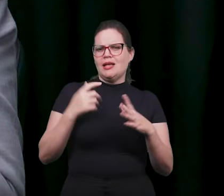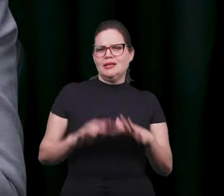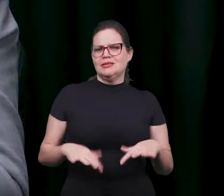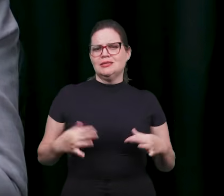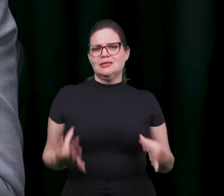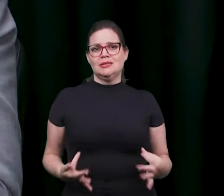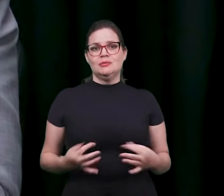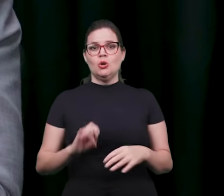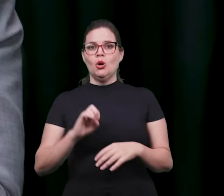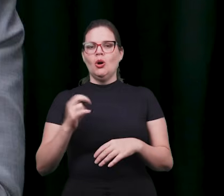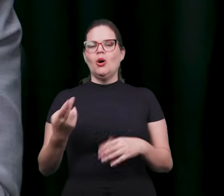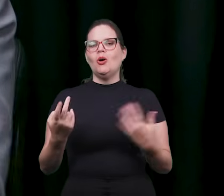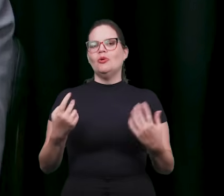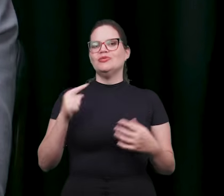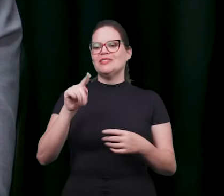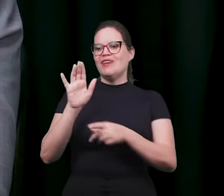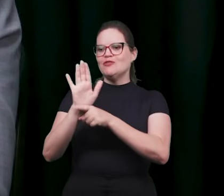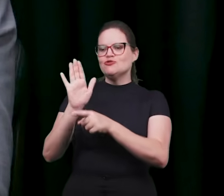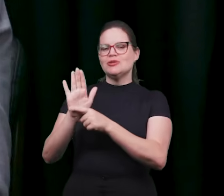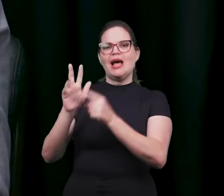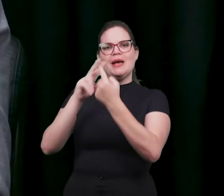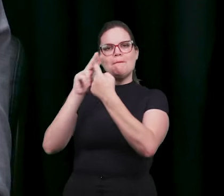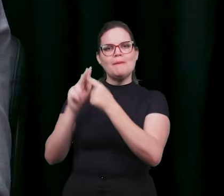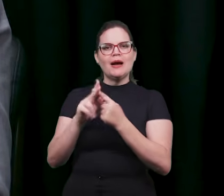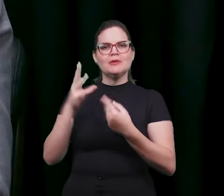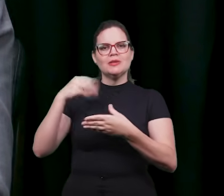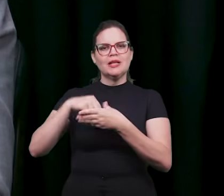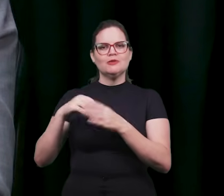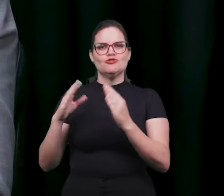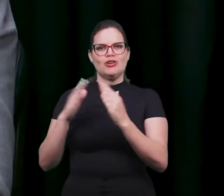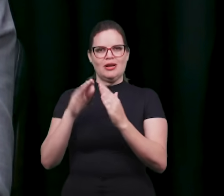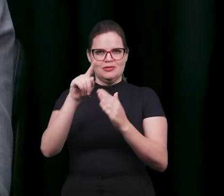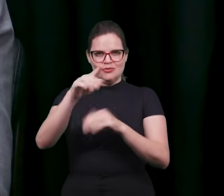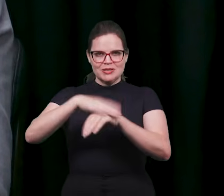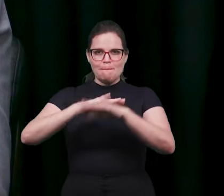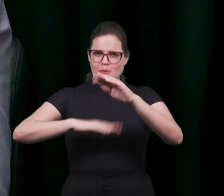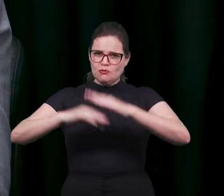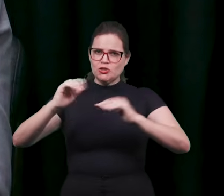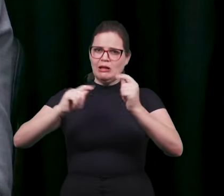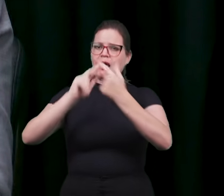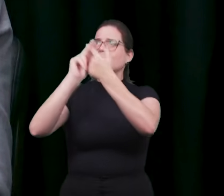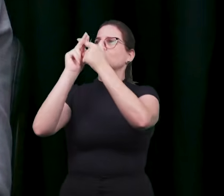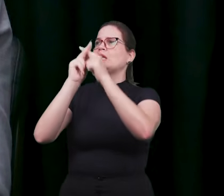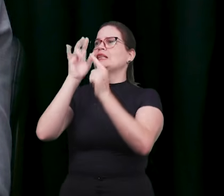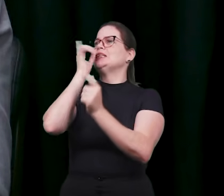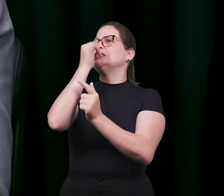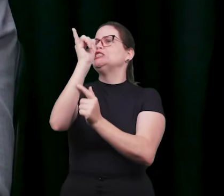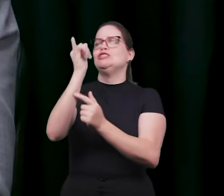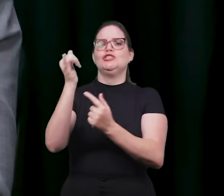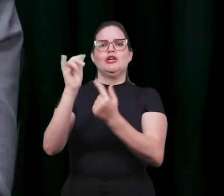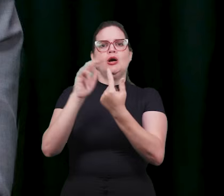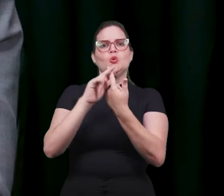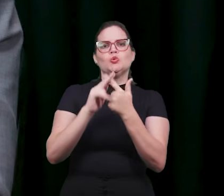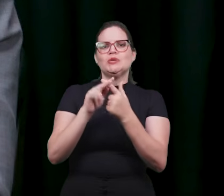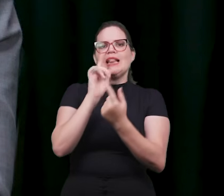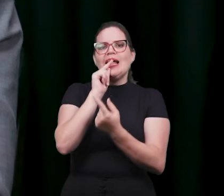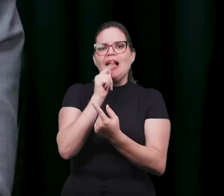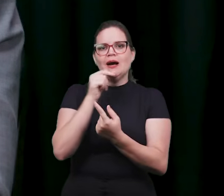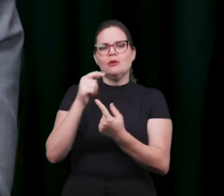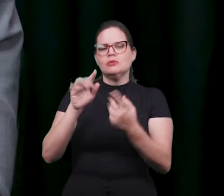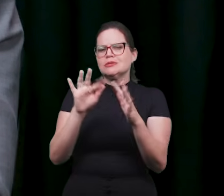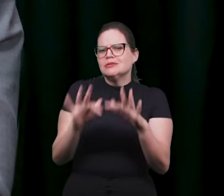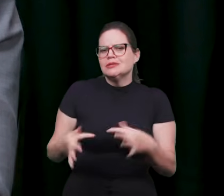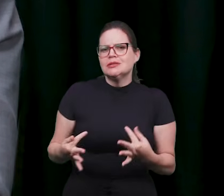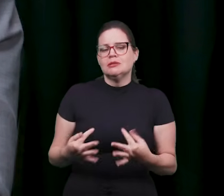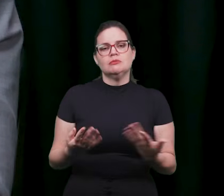que hoje em dia está muito comum, pequenos reparos. Então você tem uma segurança, é gratuito,